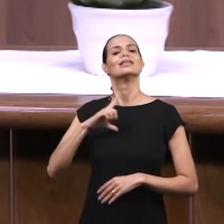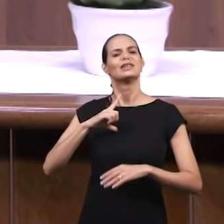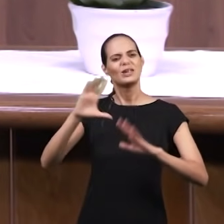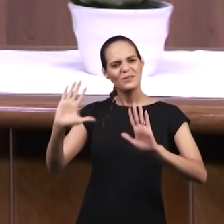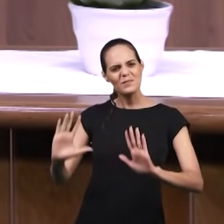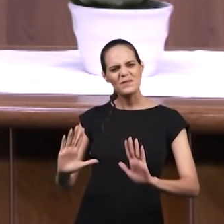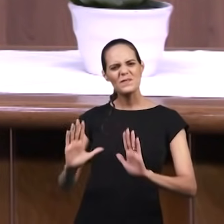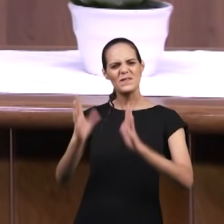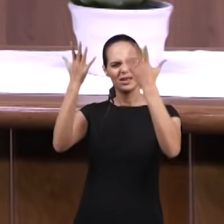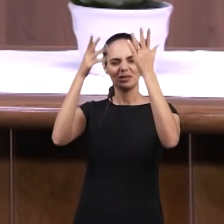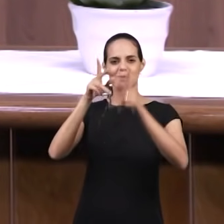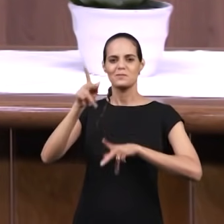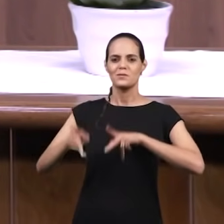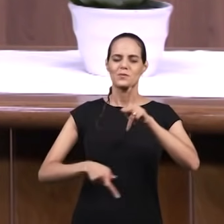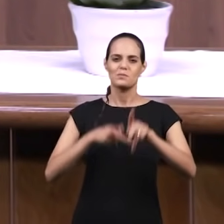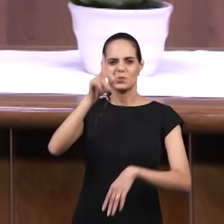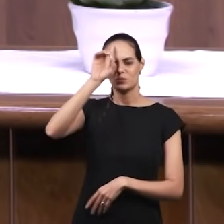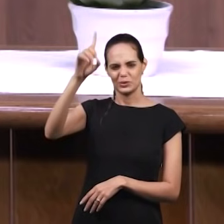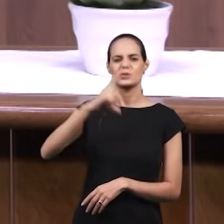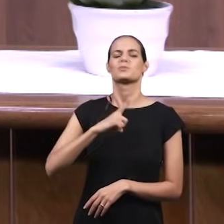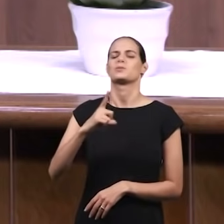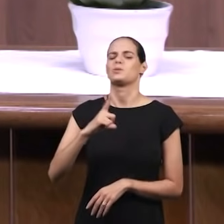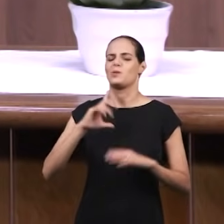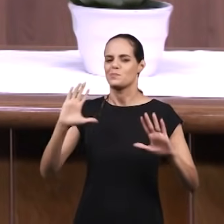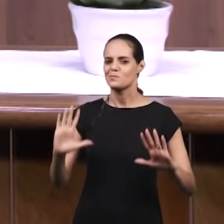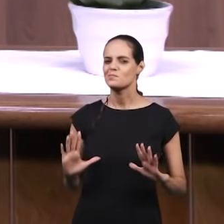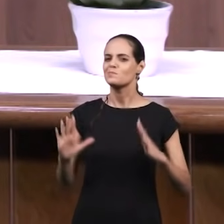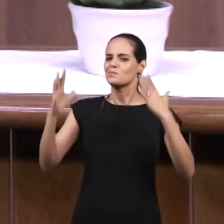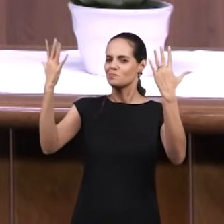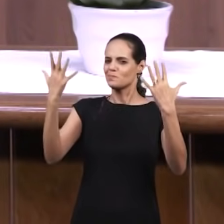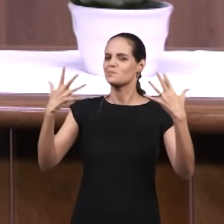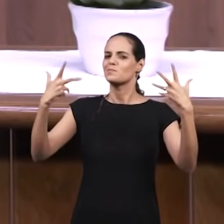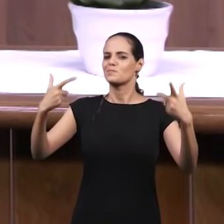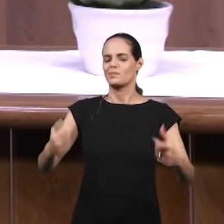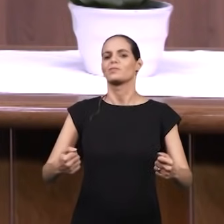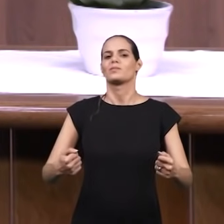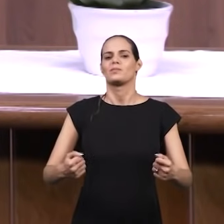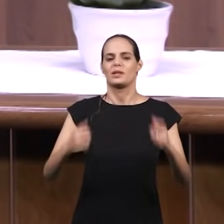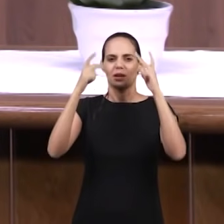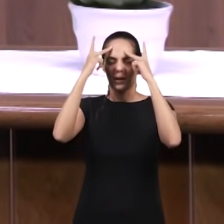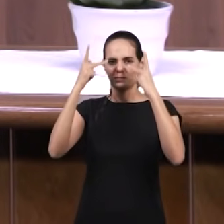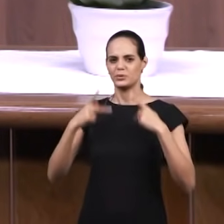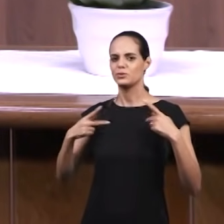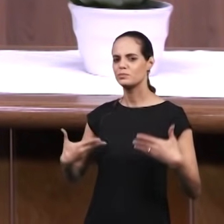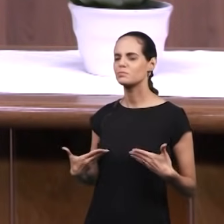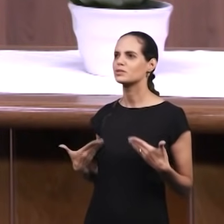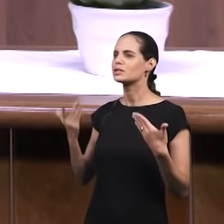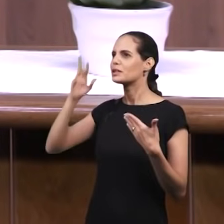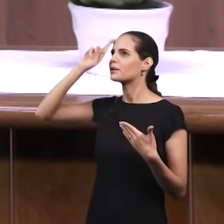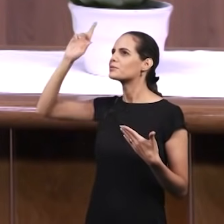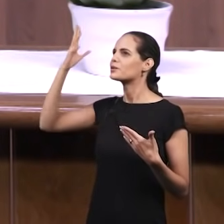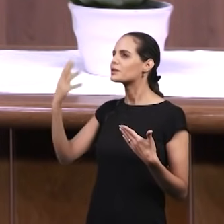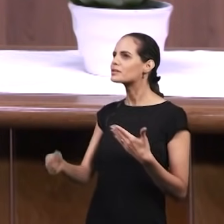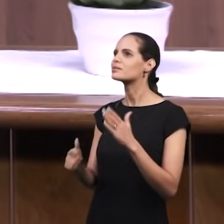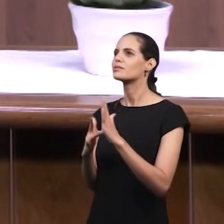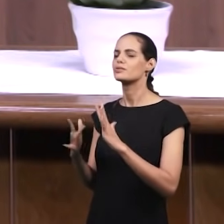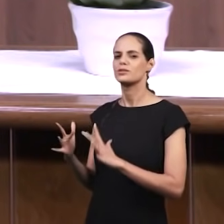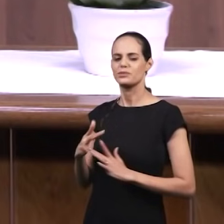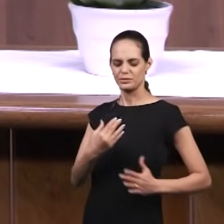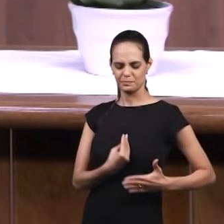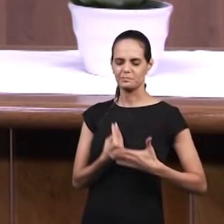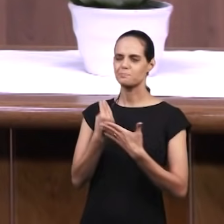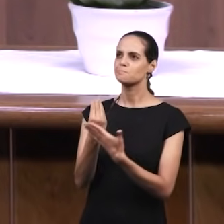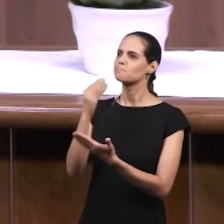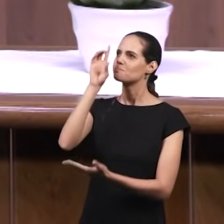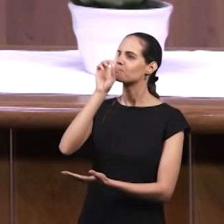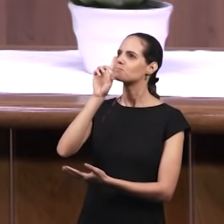grande festa para o povo de Deus. Há uma grande festa para aquele que se entrega ao Senhor. Para aquele que entrega a sua